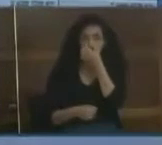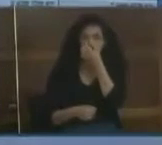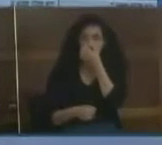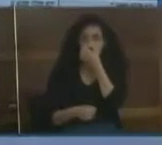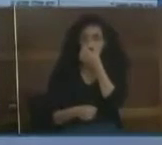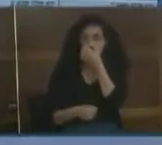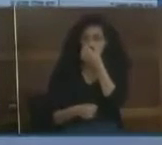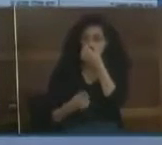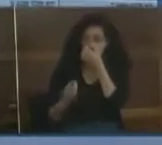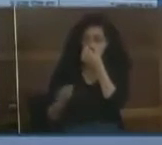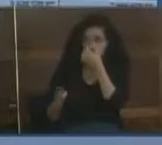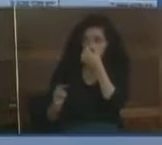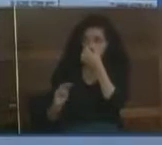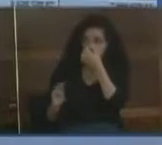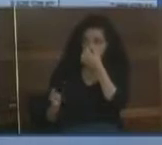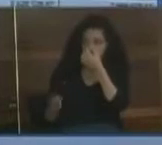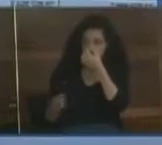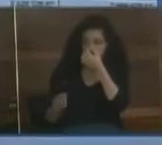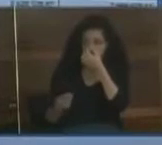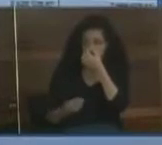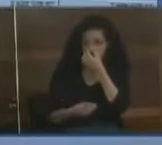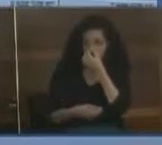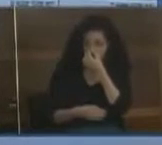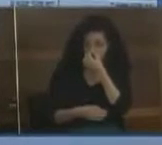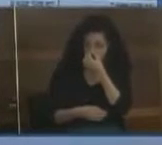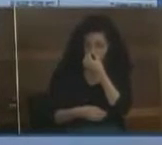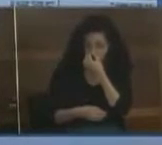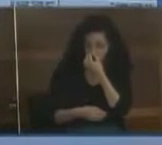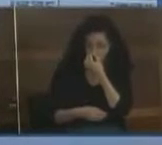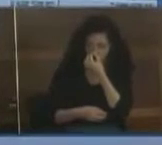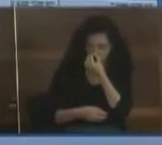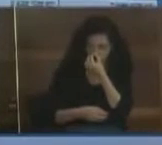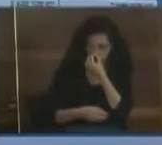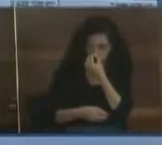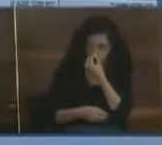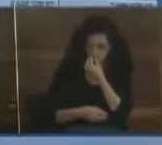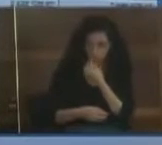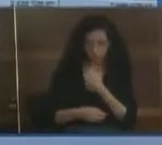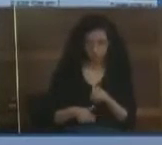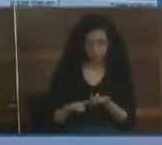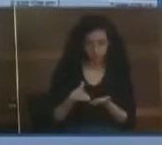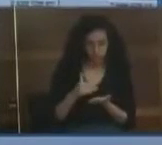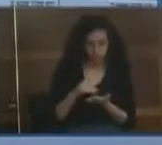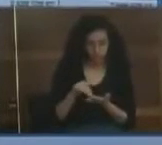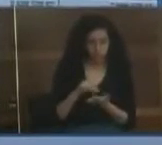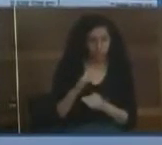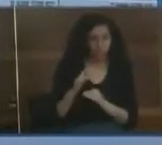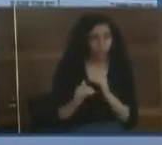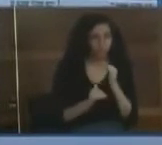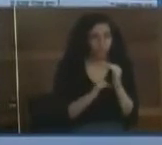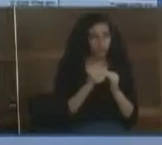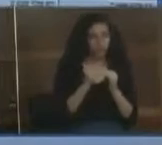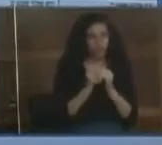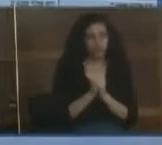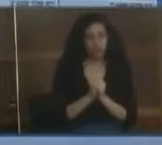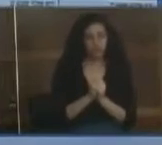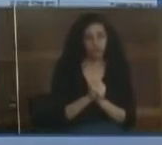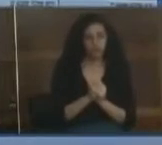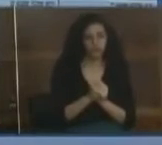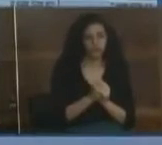3º quadrimestre de 13 milhões 581 mil reais a secretaria de desenvolvimento econômico